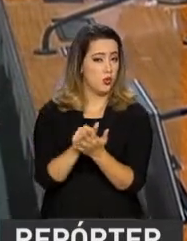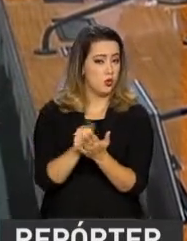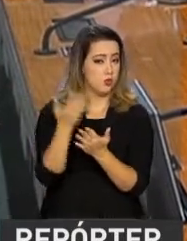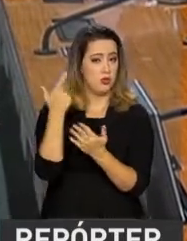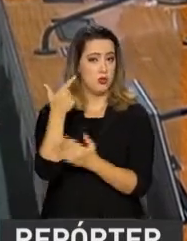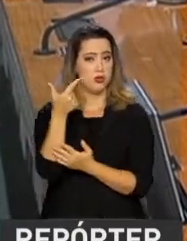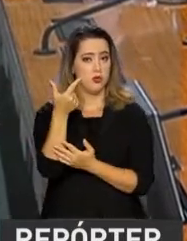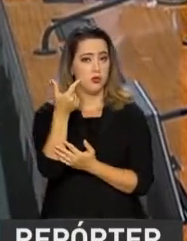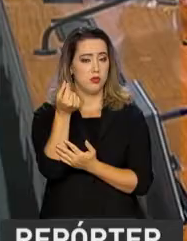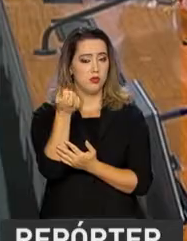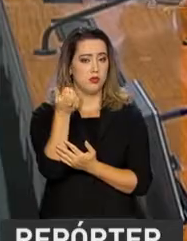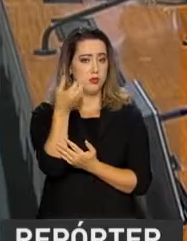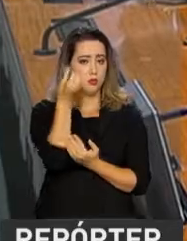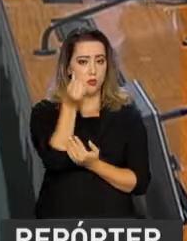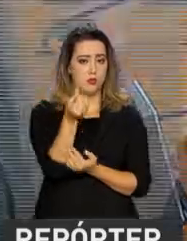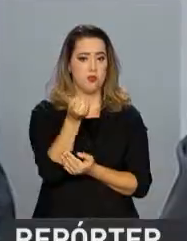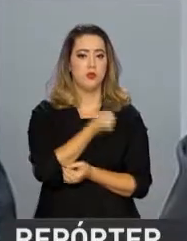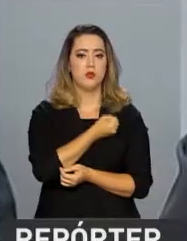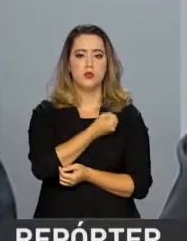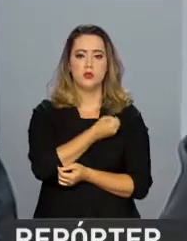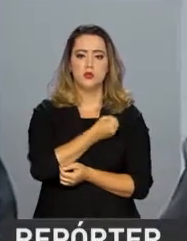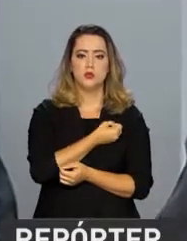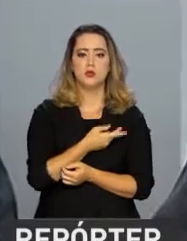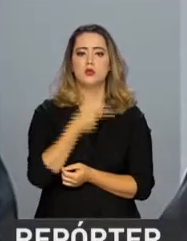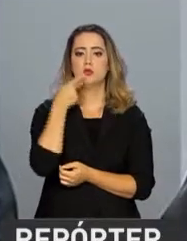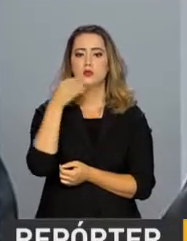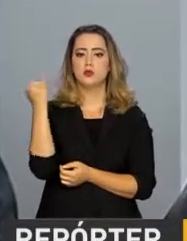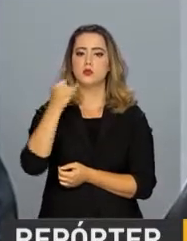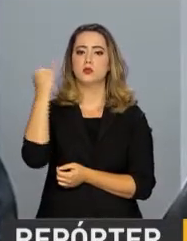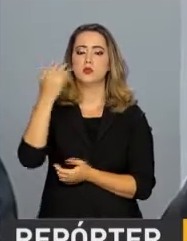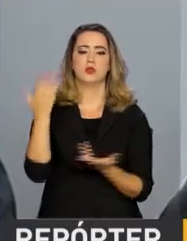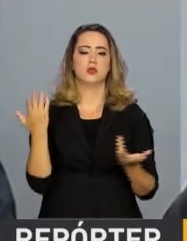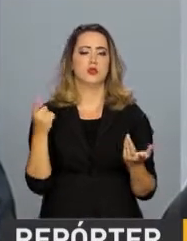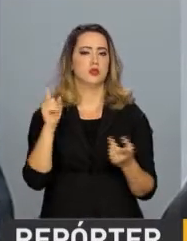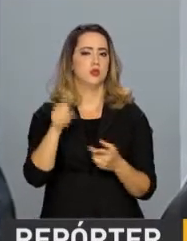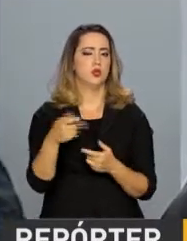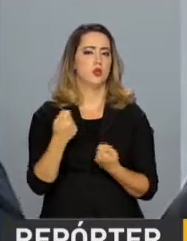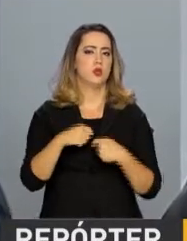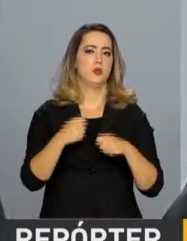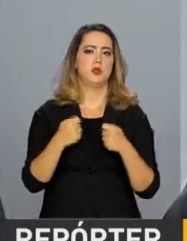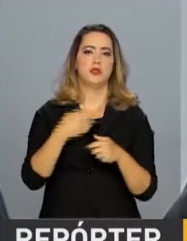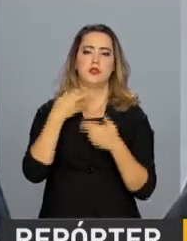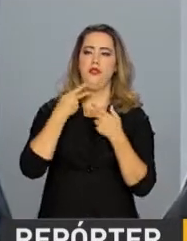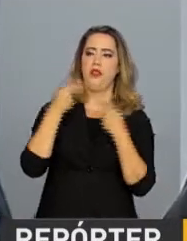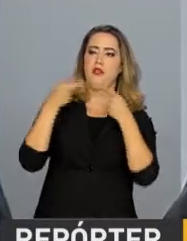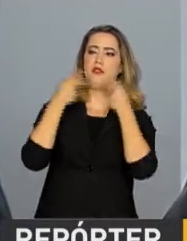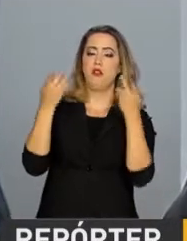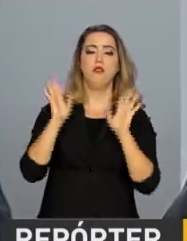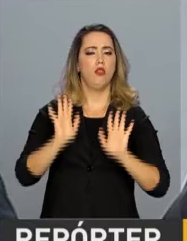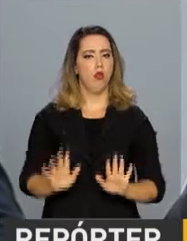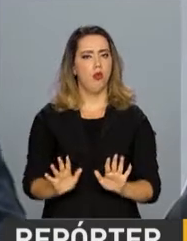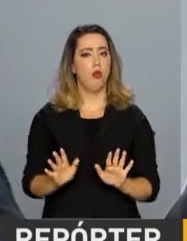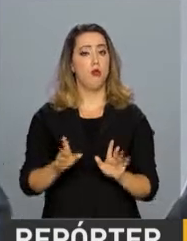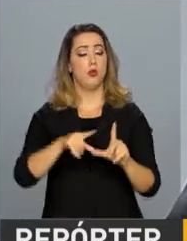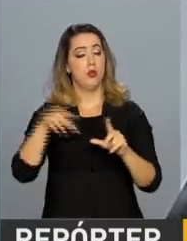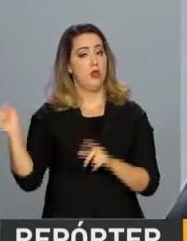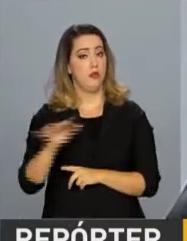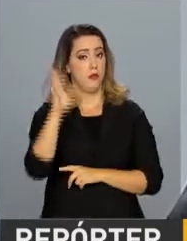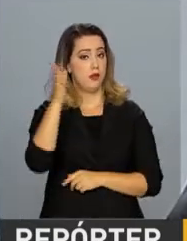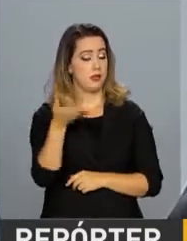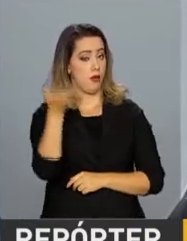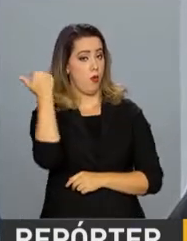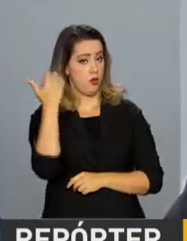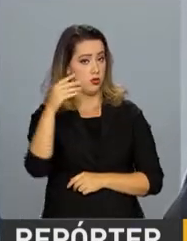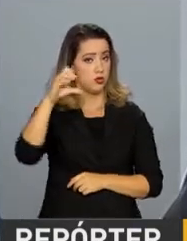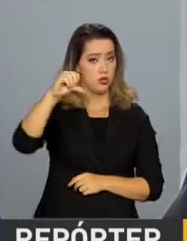2016 os números falam por si não é preciso muitos argumentos a inflação caiu de 9,3 para 2 e